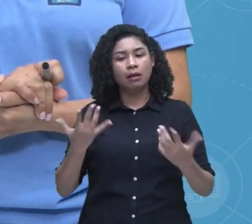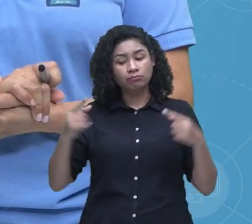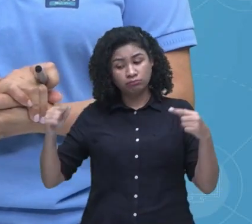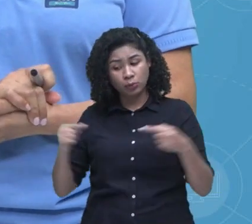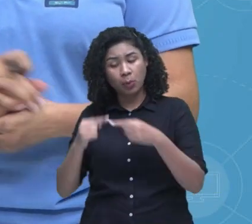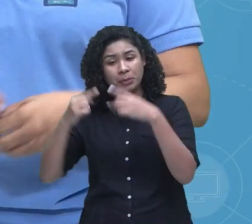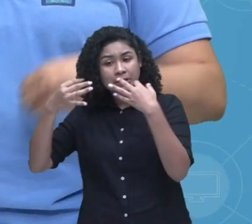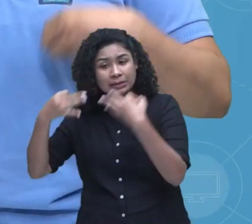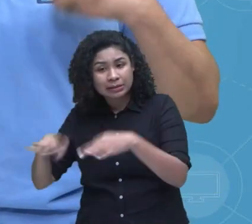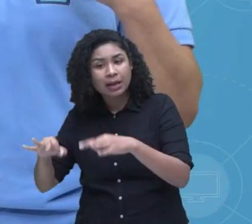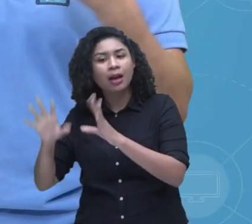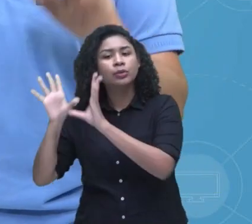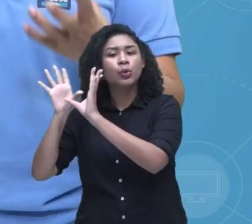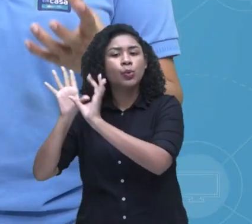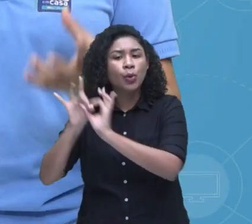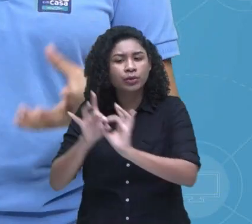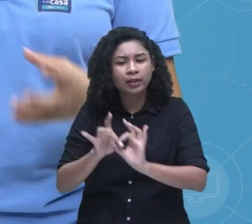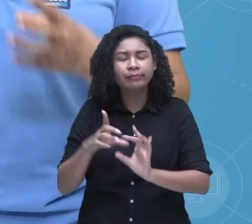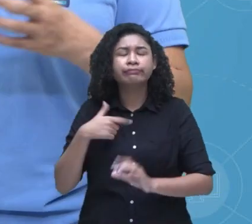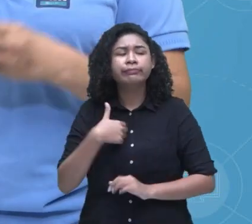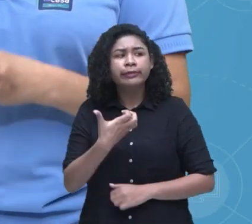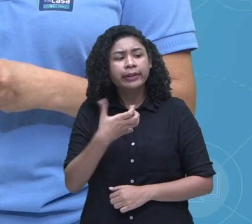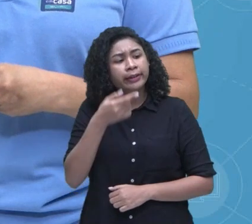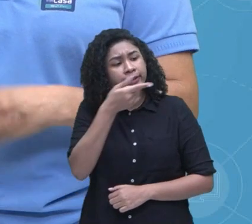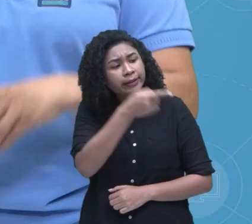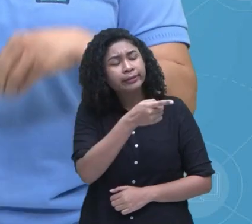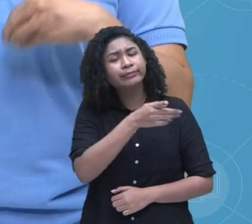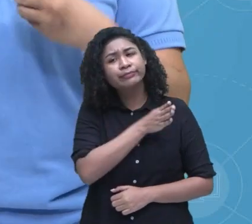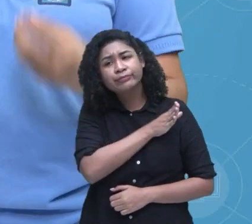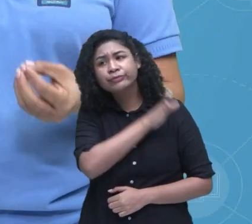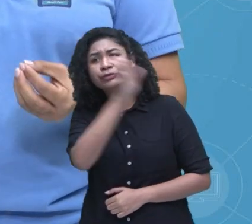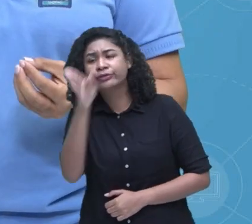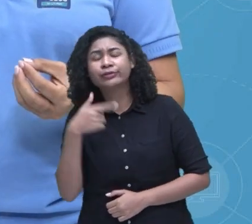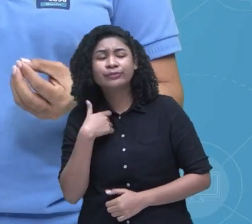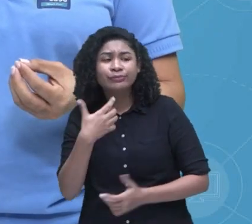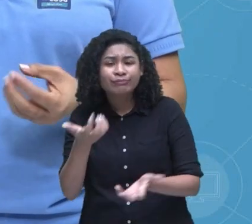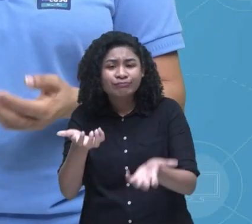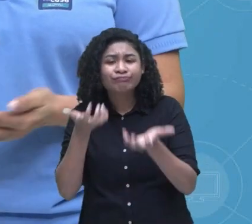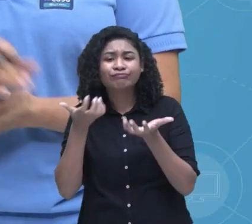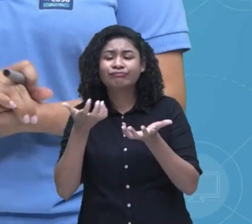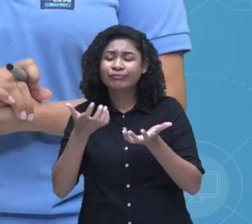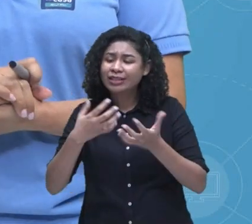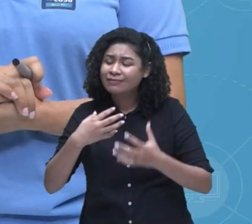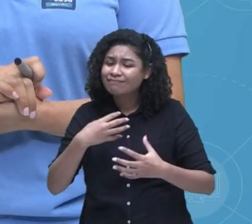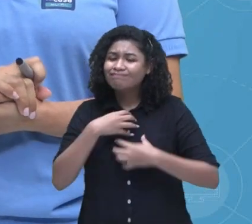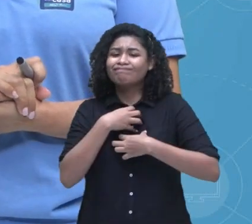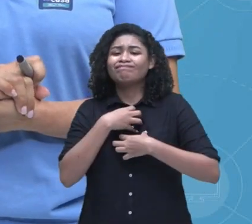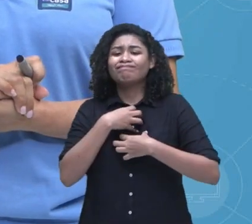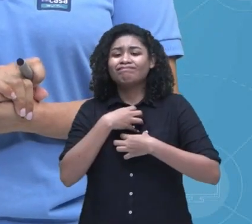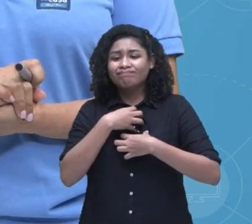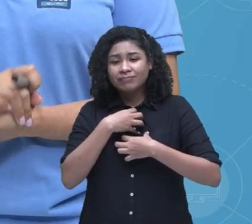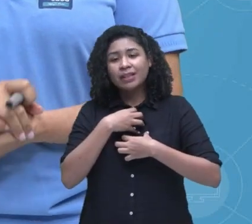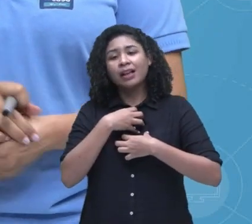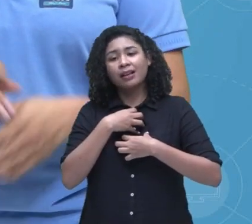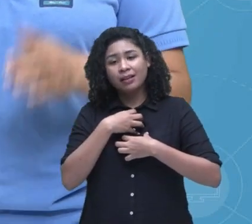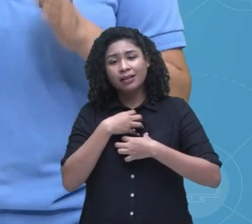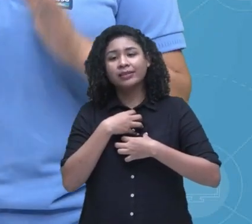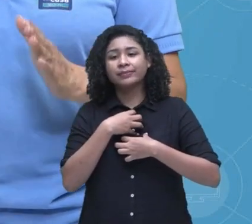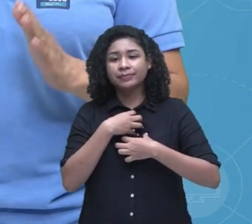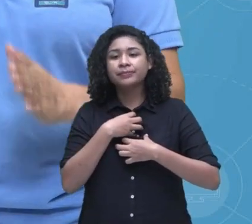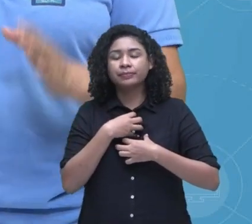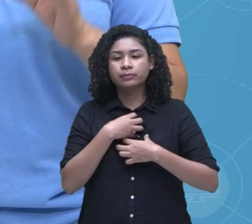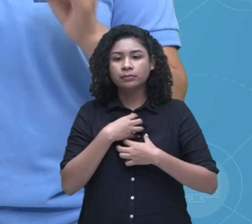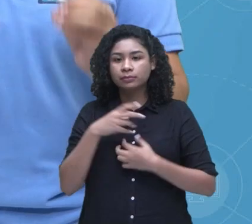mesmo. É, porque eu gostaria muito que a pessoa fosse, ela não vai, vou sentir muito. Tá certo? Então, gente,